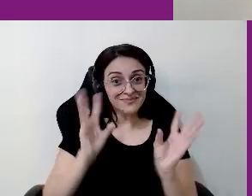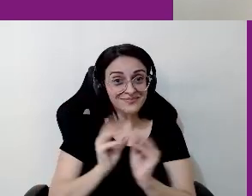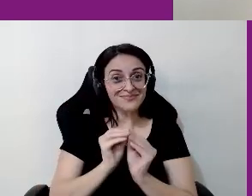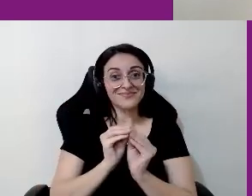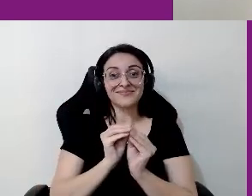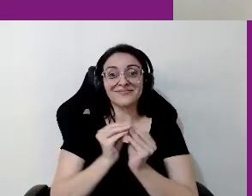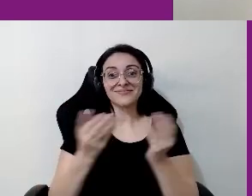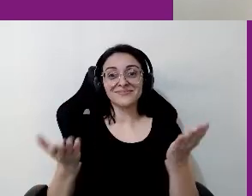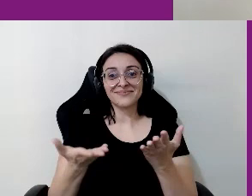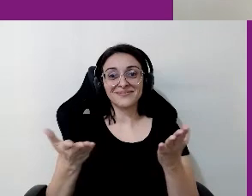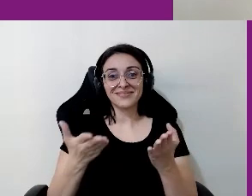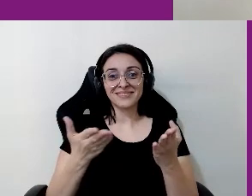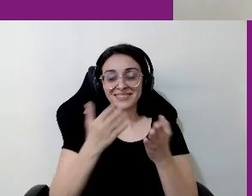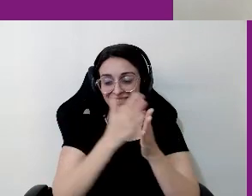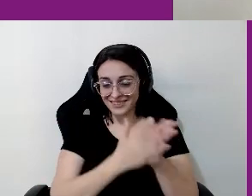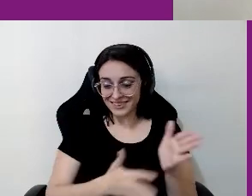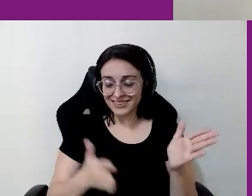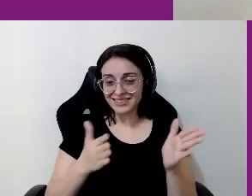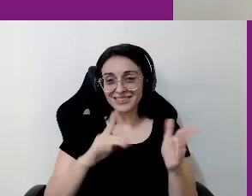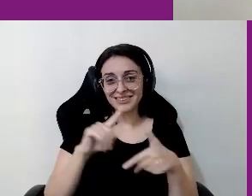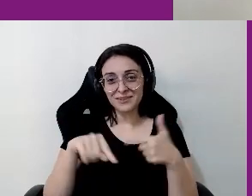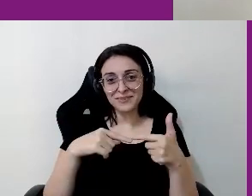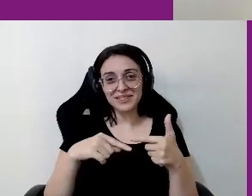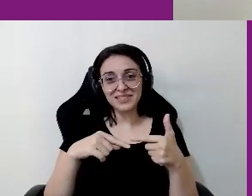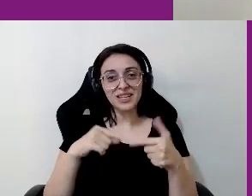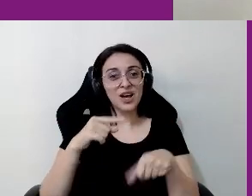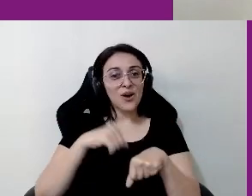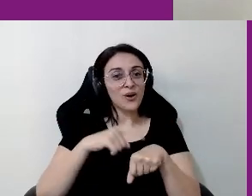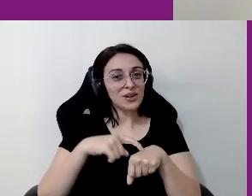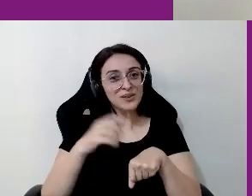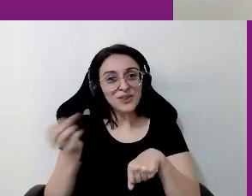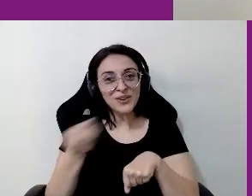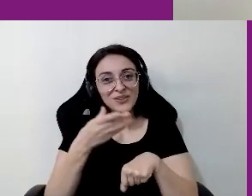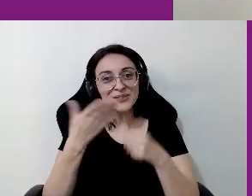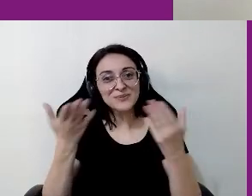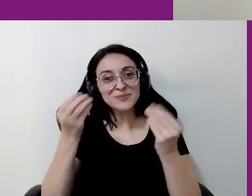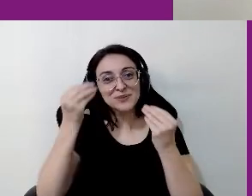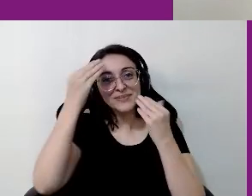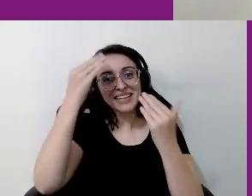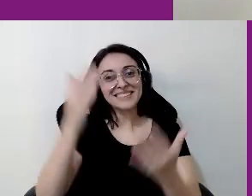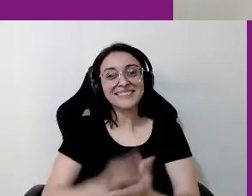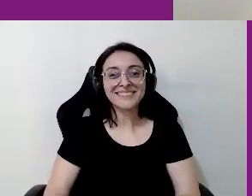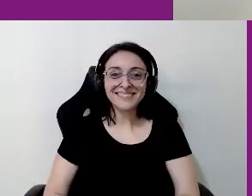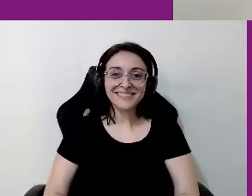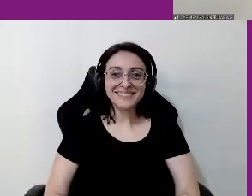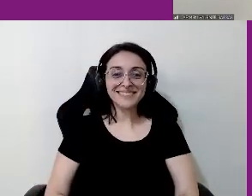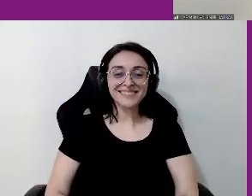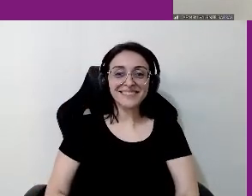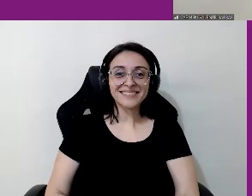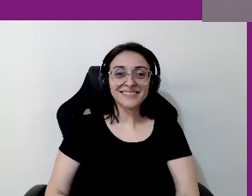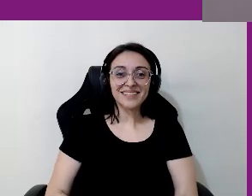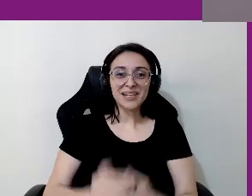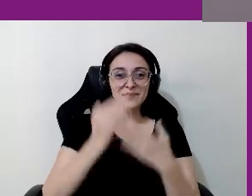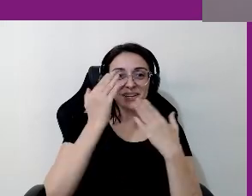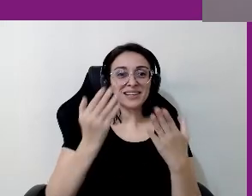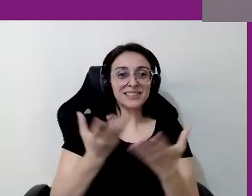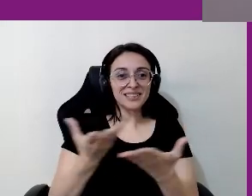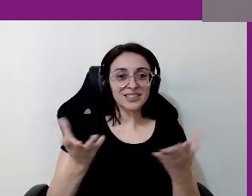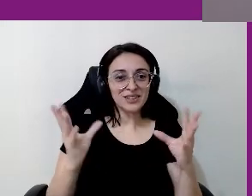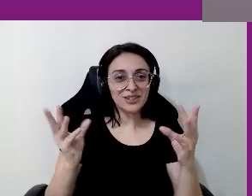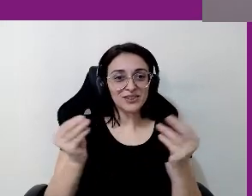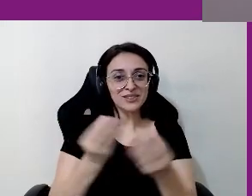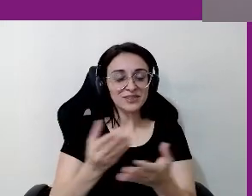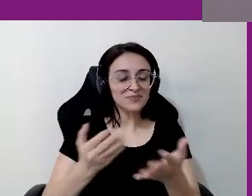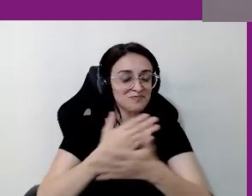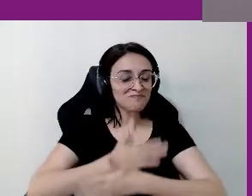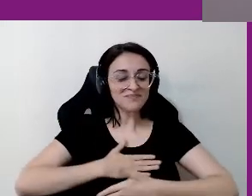terminarem essa sessão e determinarem um novo horário. Muito obrigada. Obrigado a todos,